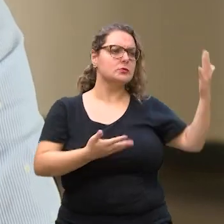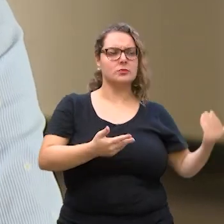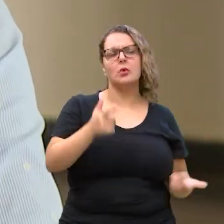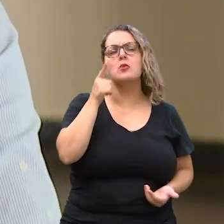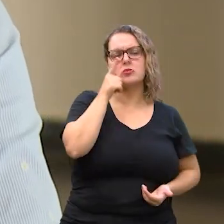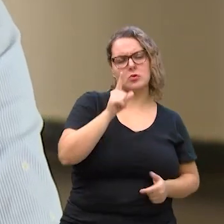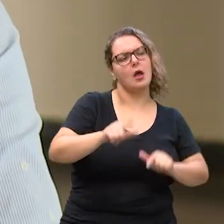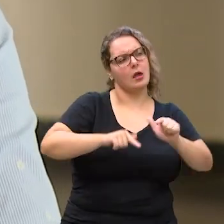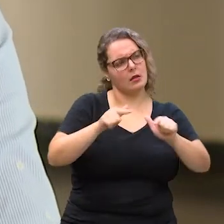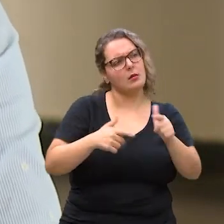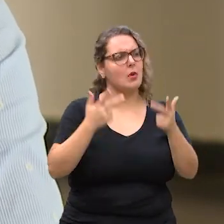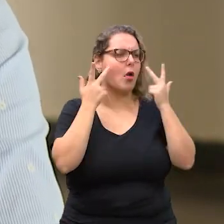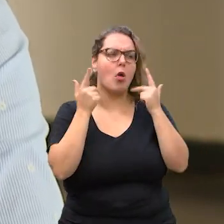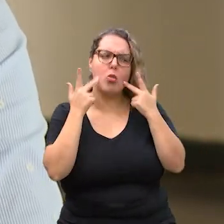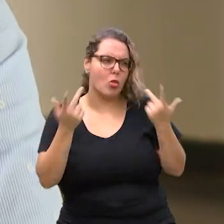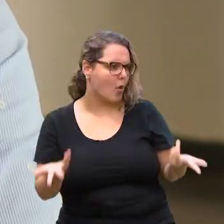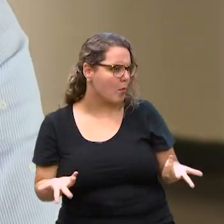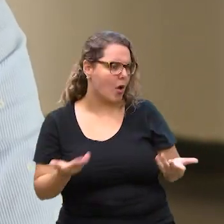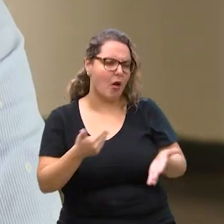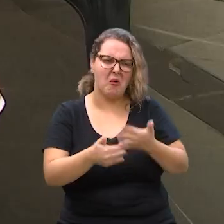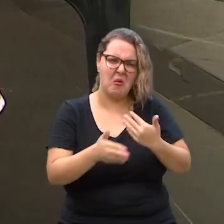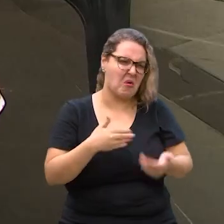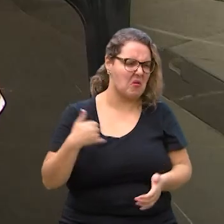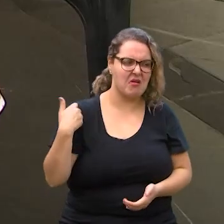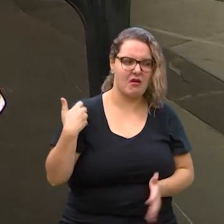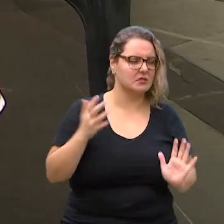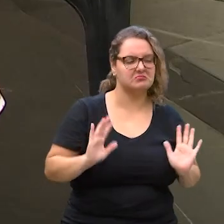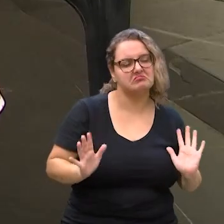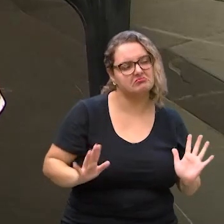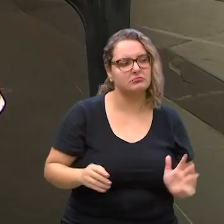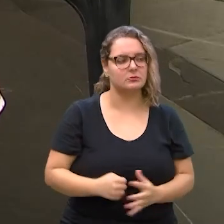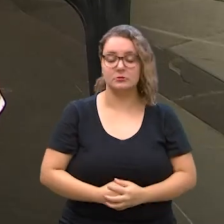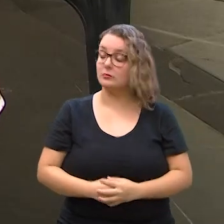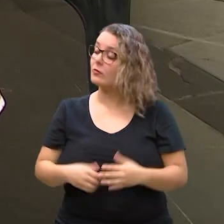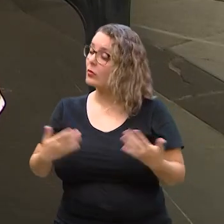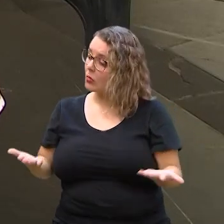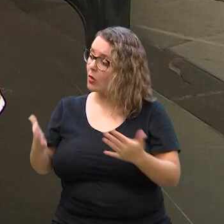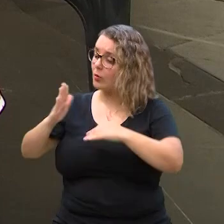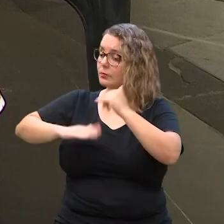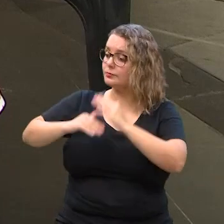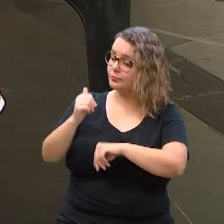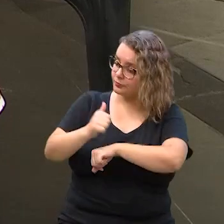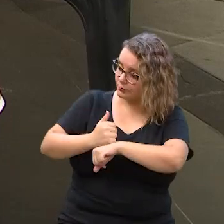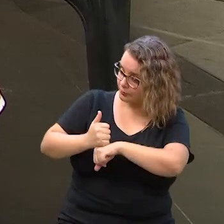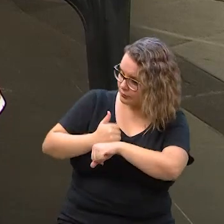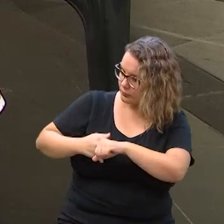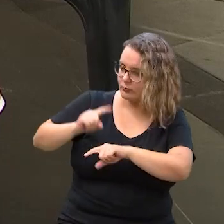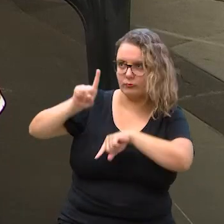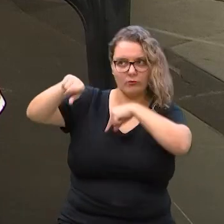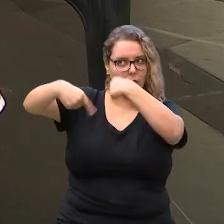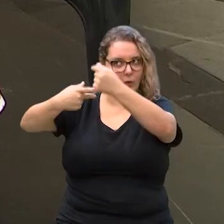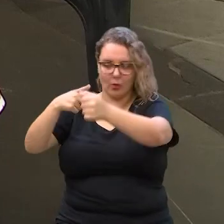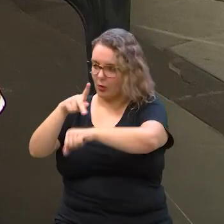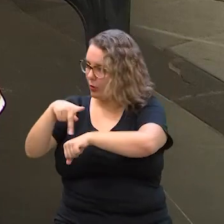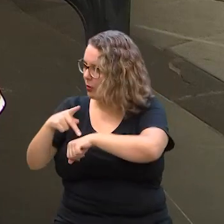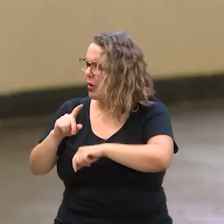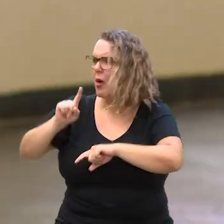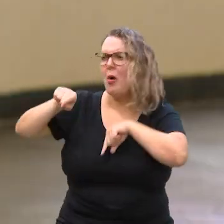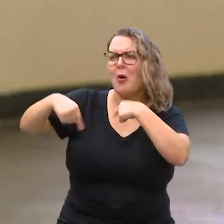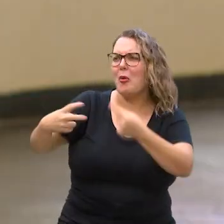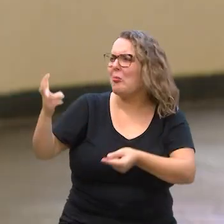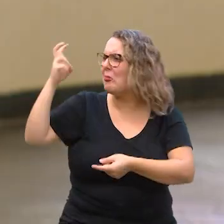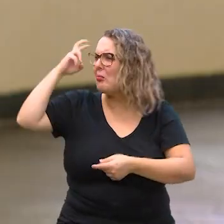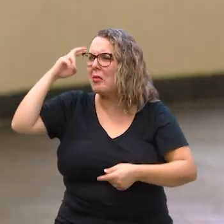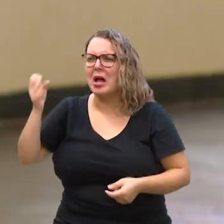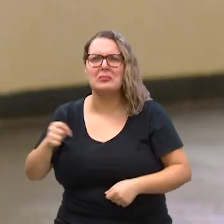gente consegue trabalhar normalmente, sem problemas. Um esportista de outro país, que tem outra cultura,